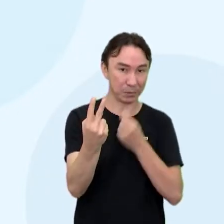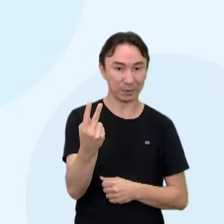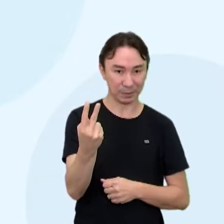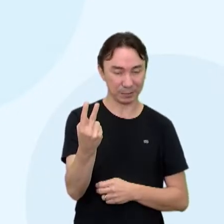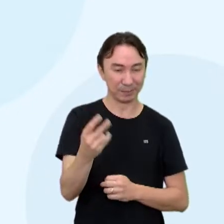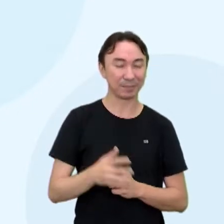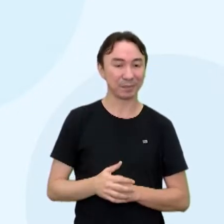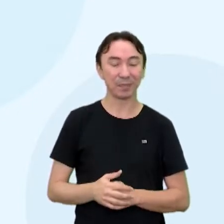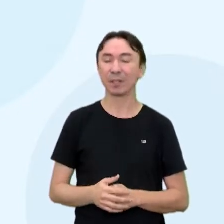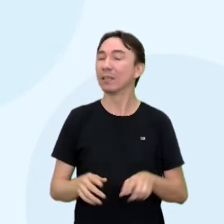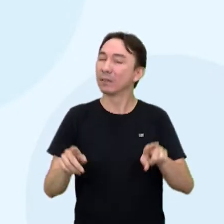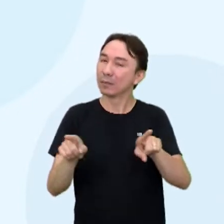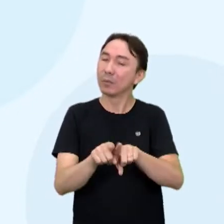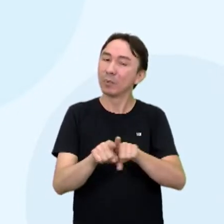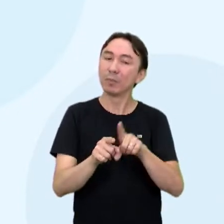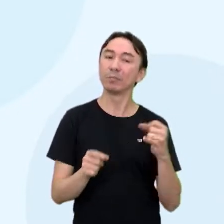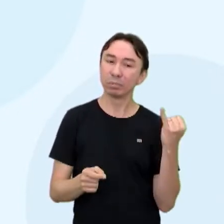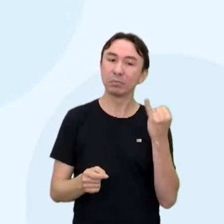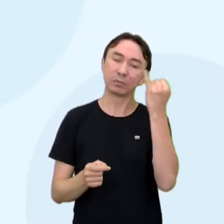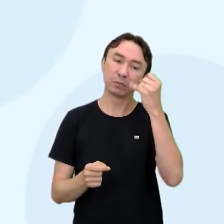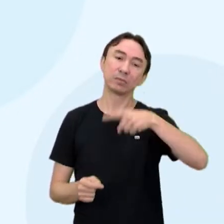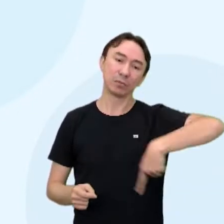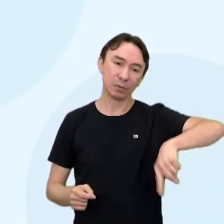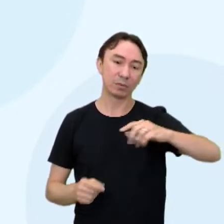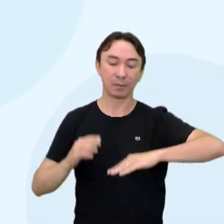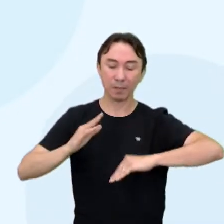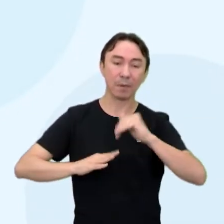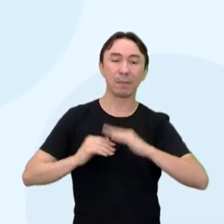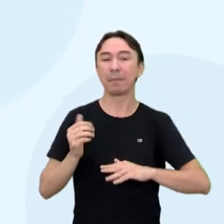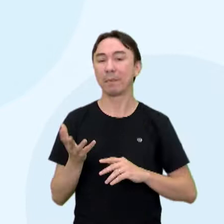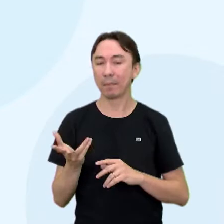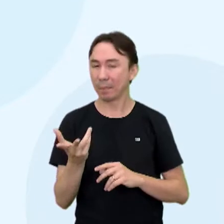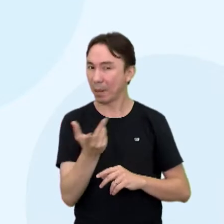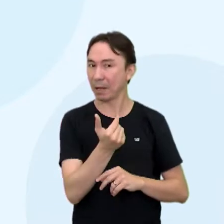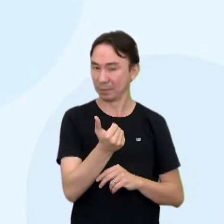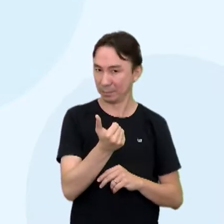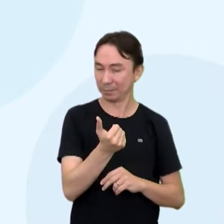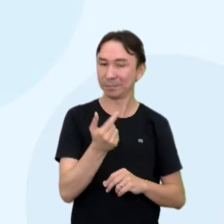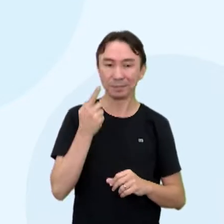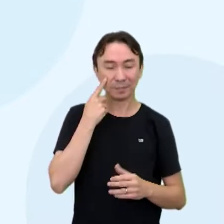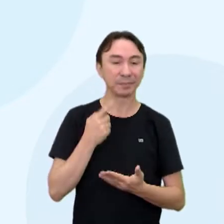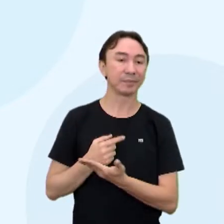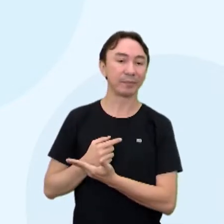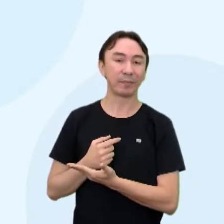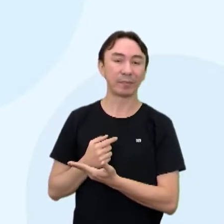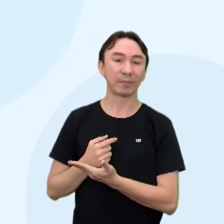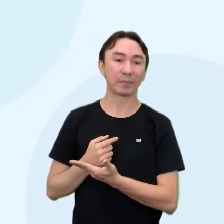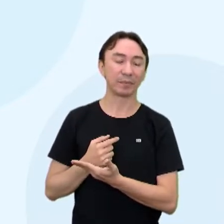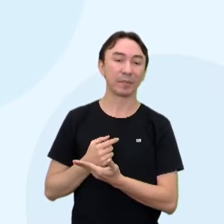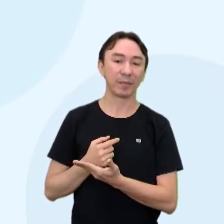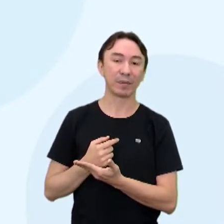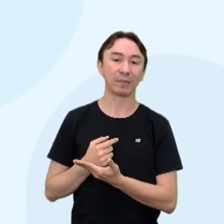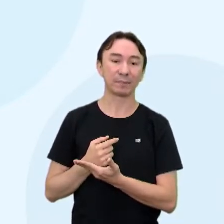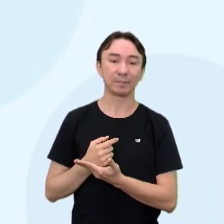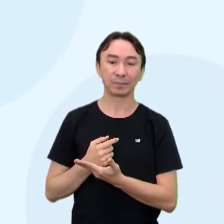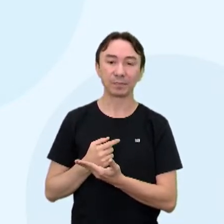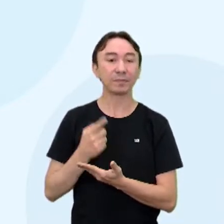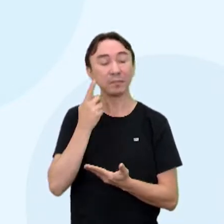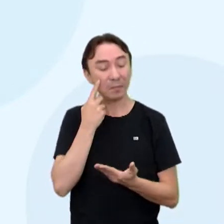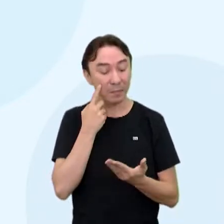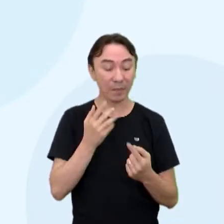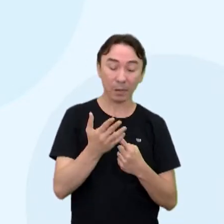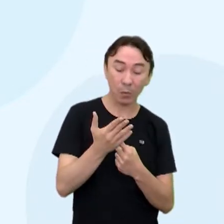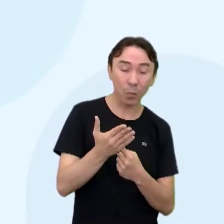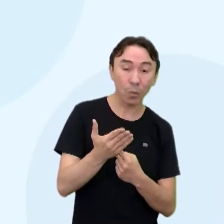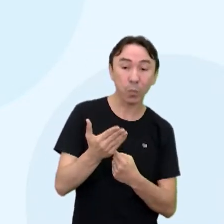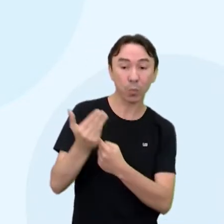frisar bastante a habilidade geral básica, que é analisar e avaliar os impactos das tecnologias